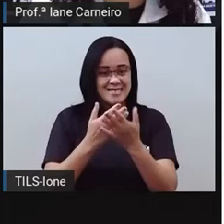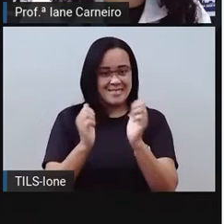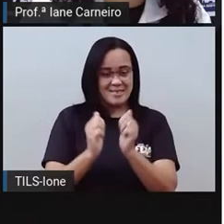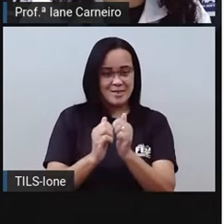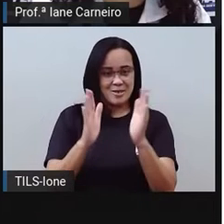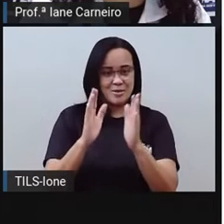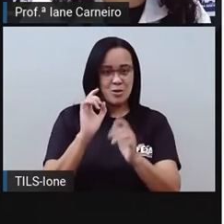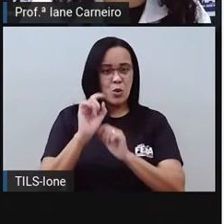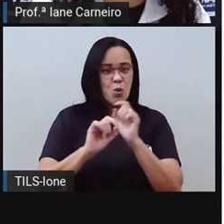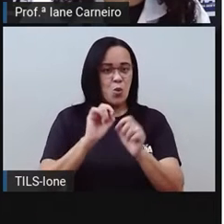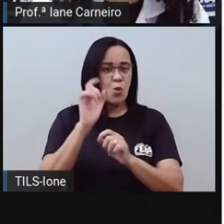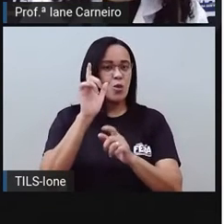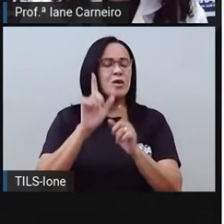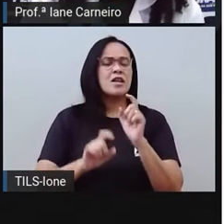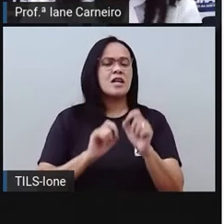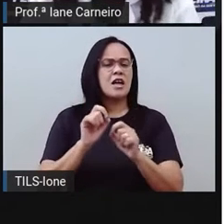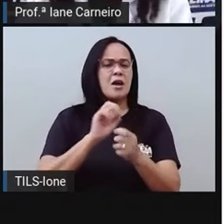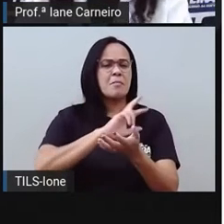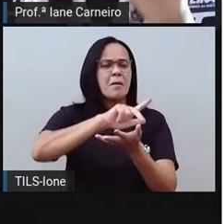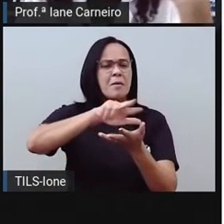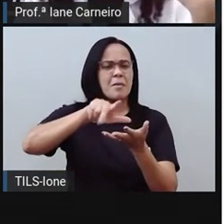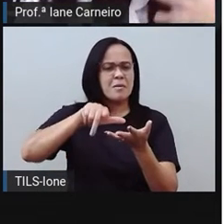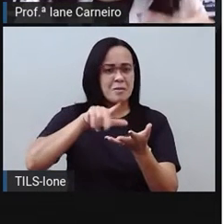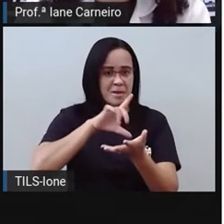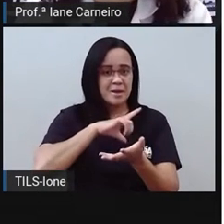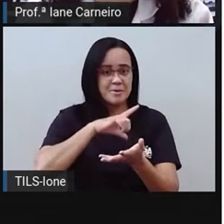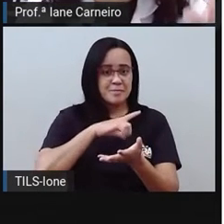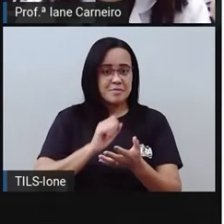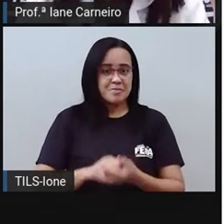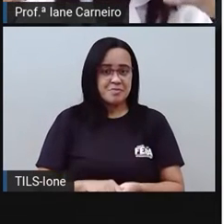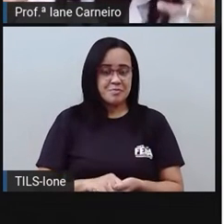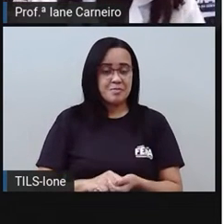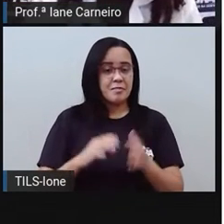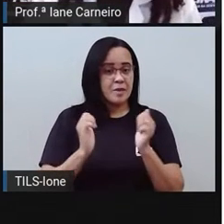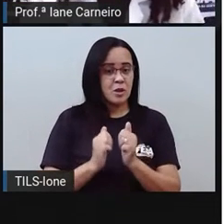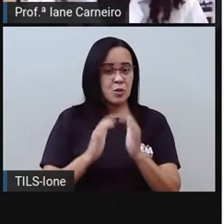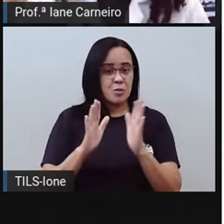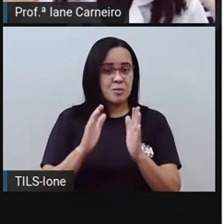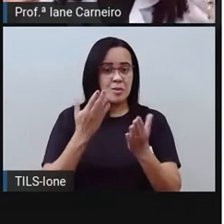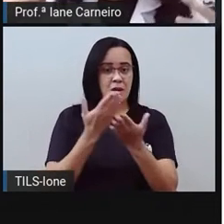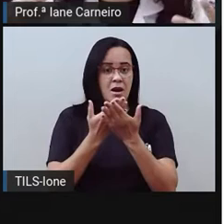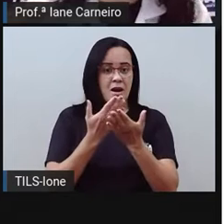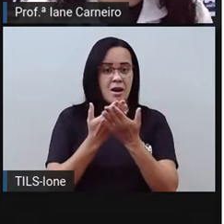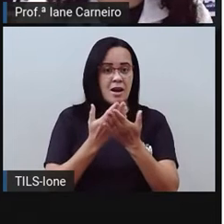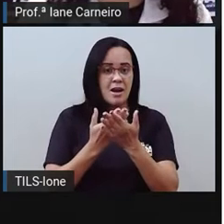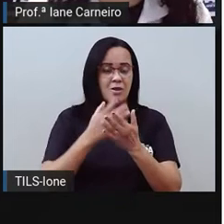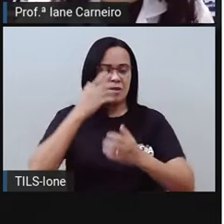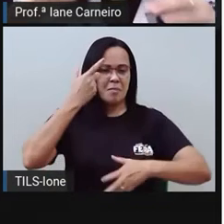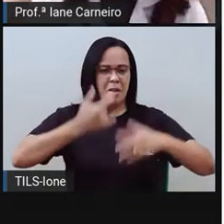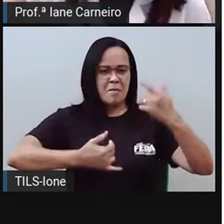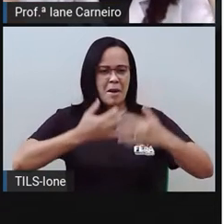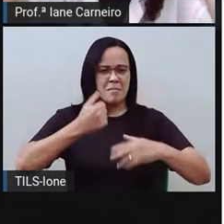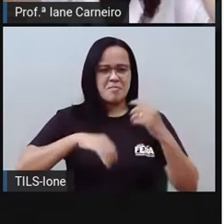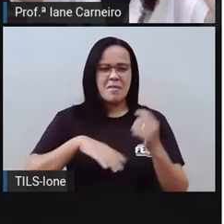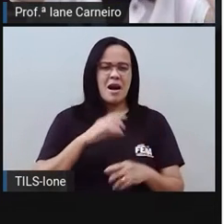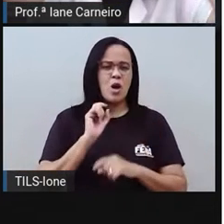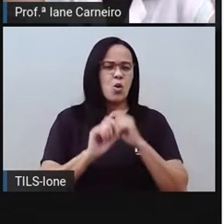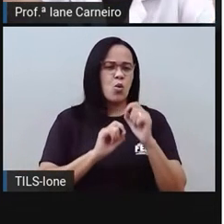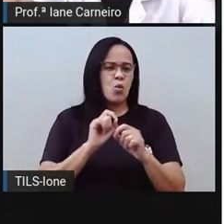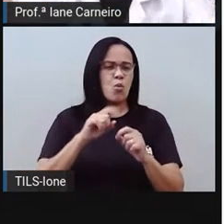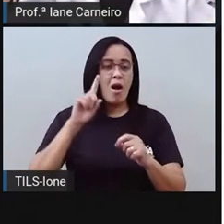sobre essas questões, tá bom? E aí, a gente já iniciou nossa aula falando da amizade, né? O quanto